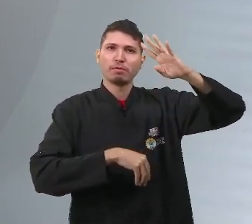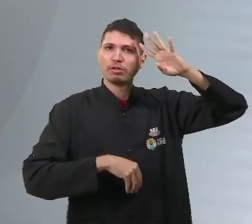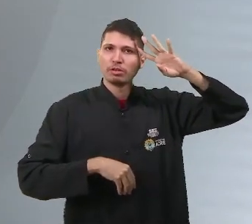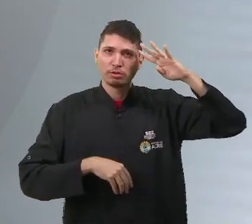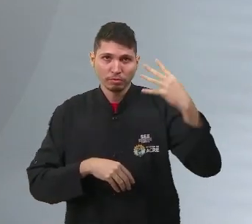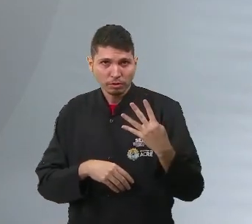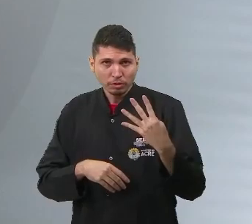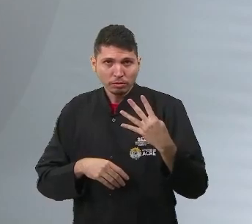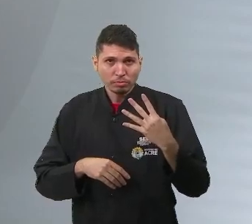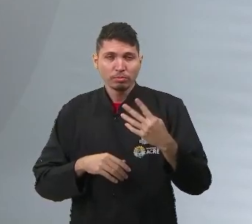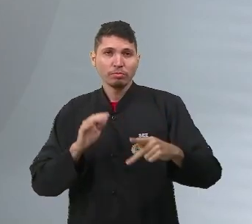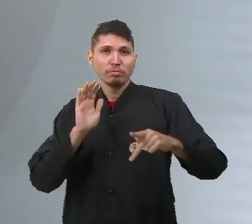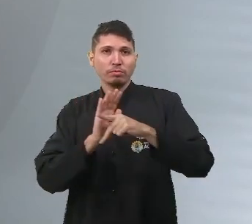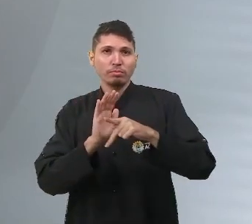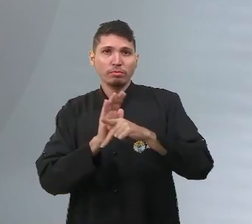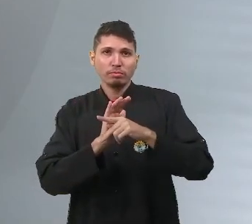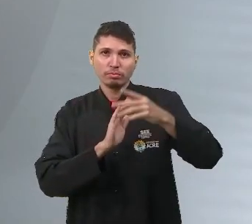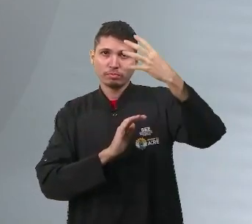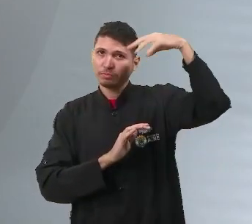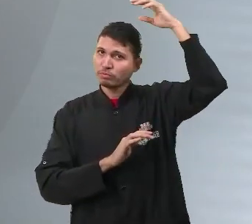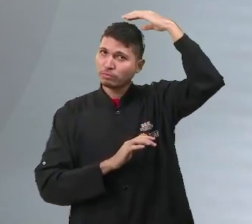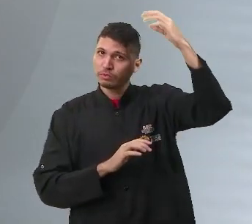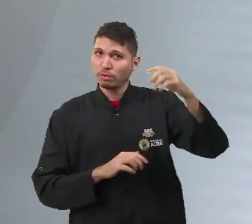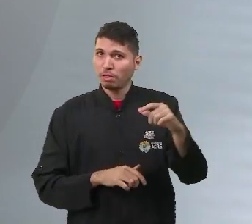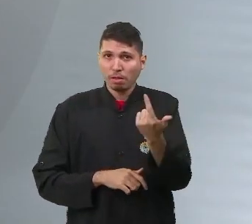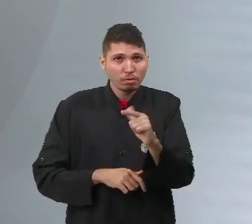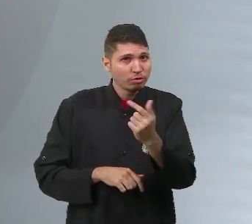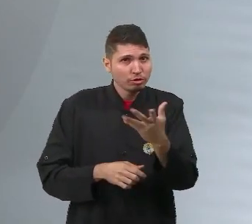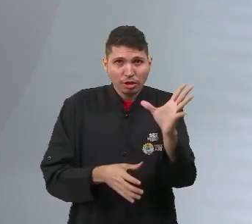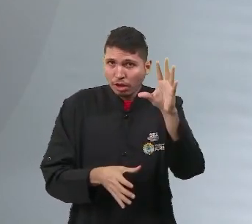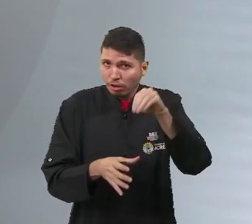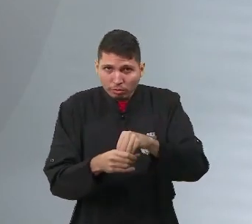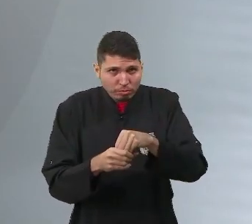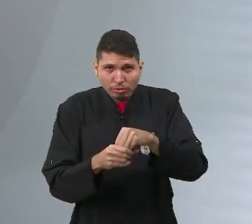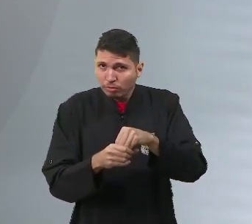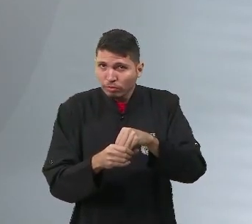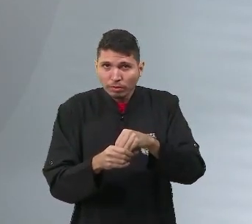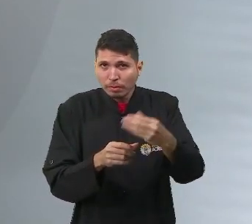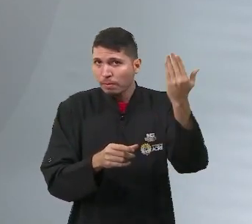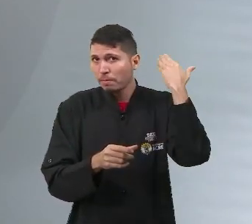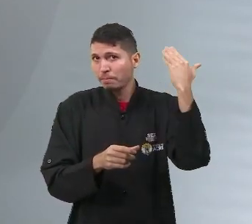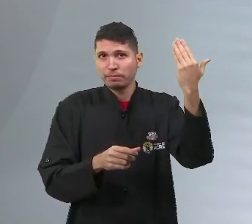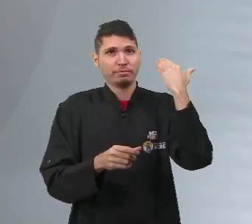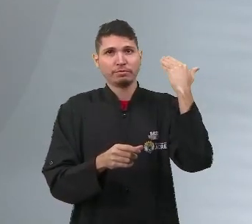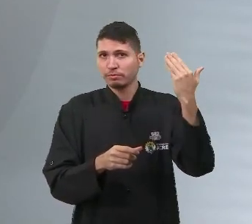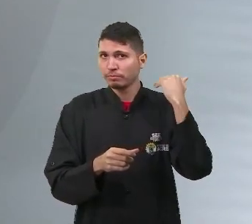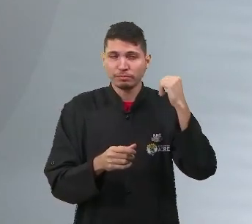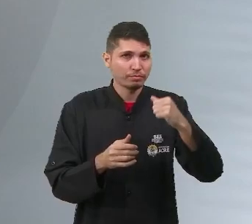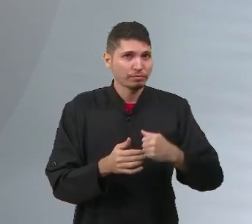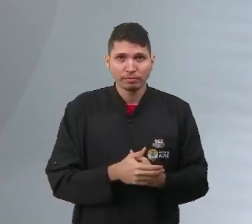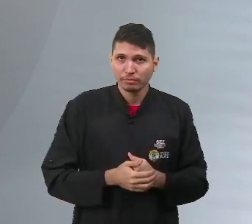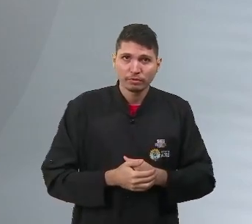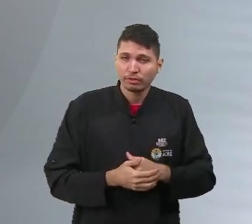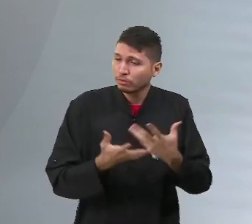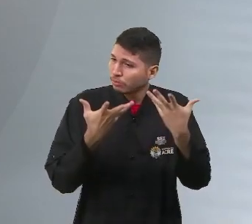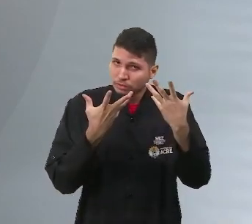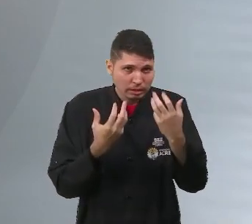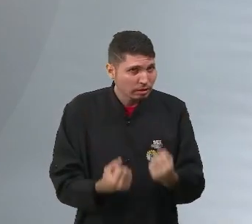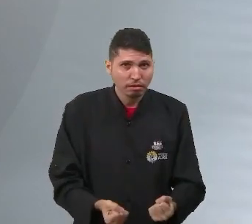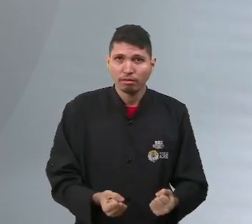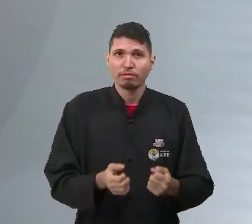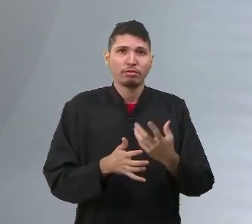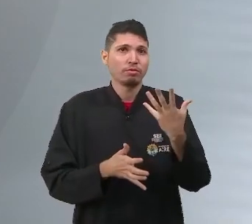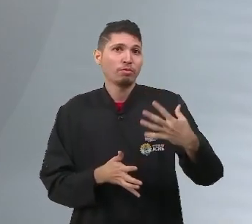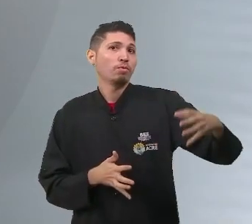tinha participação, não existia eleições para colocar o rei no poder, até porque ele se perpetuava pela hereditariedade, né? O